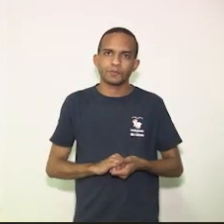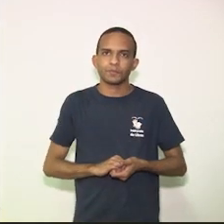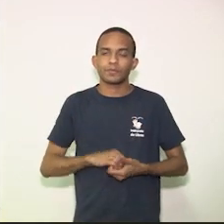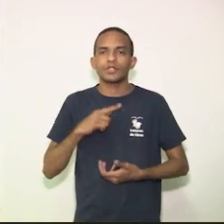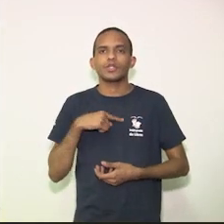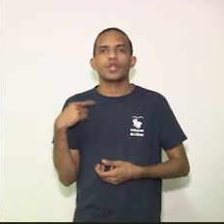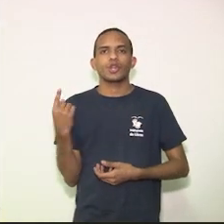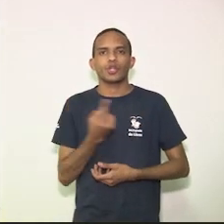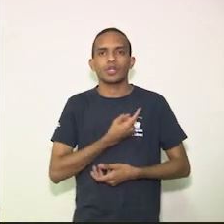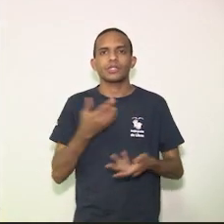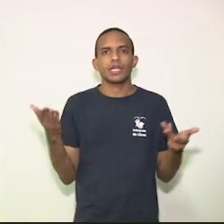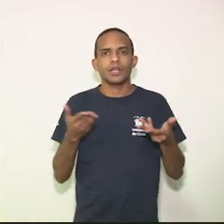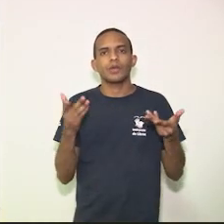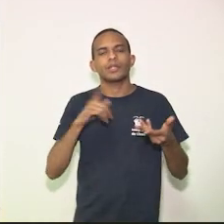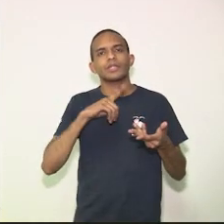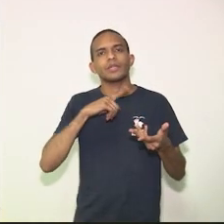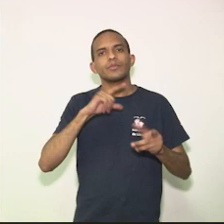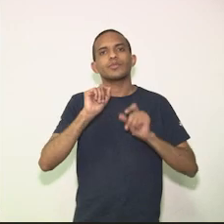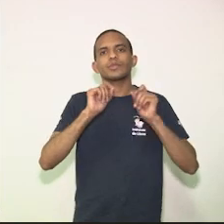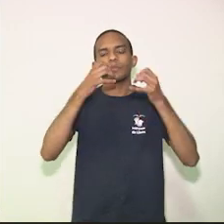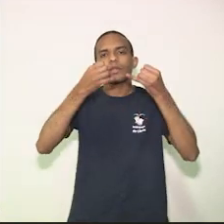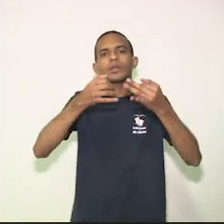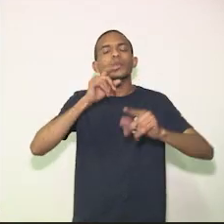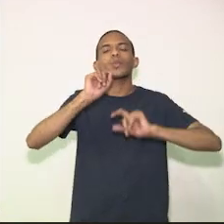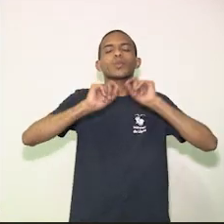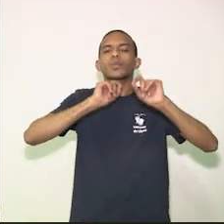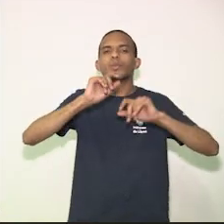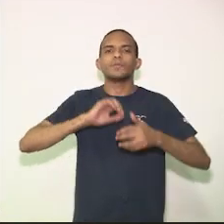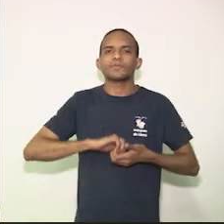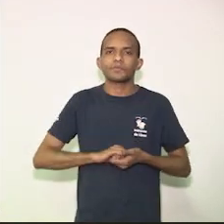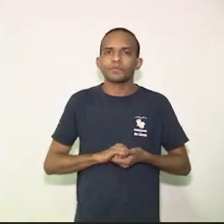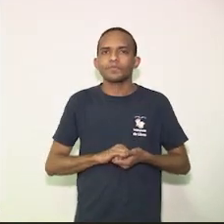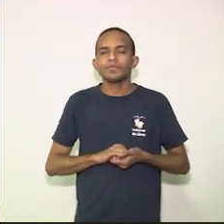Nós agora estamos colocando aqui